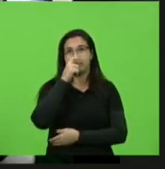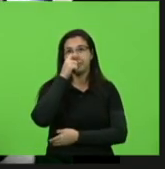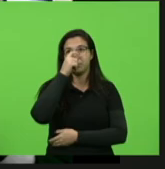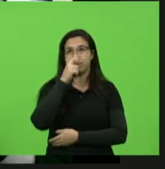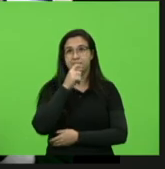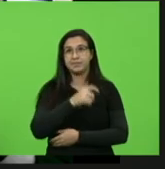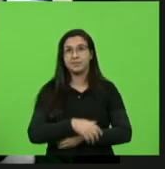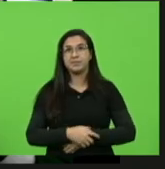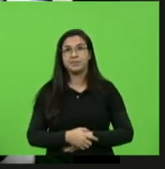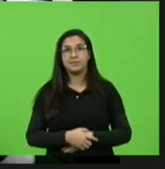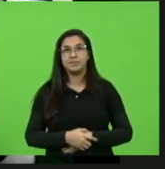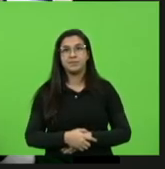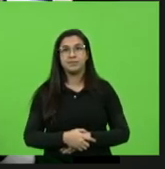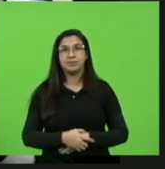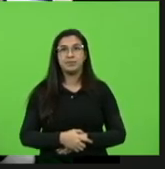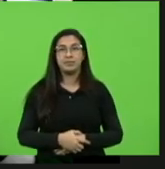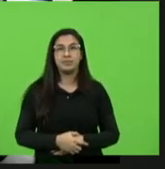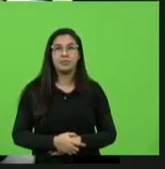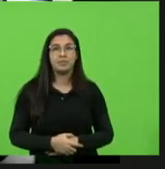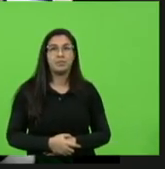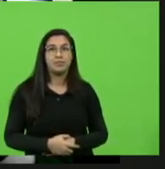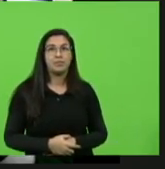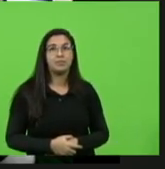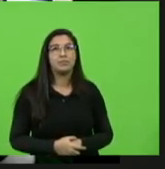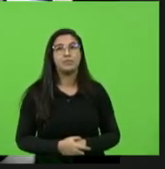Vossa Excelência tem a palavra.